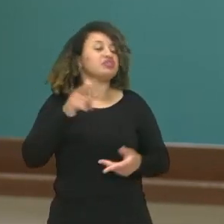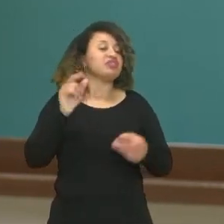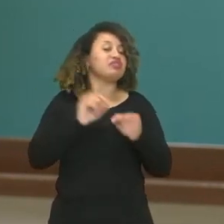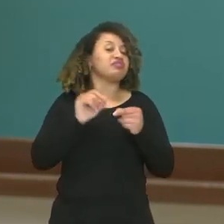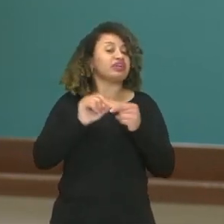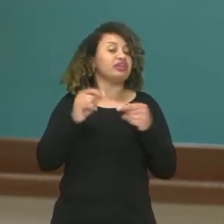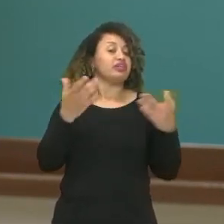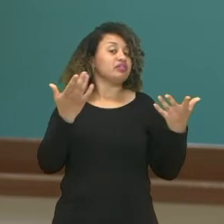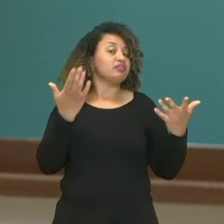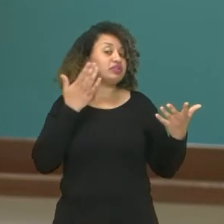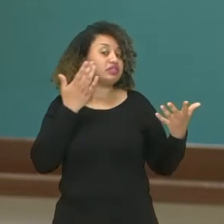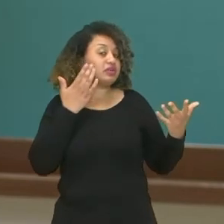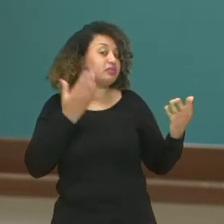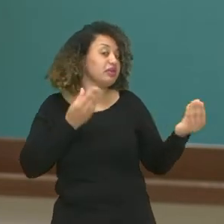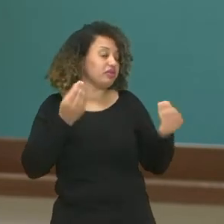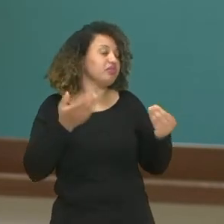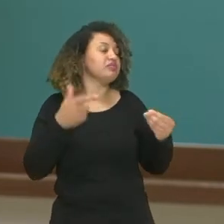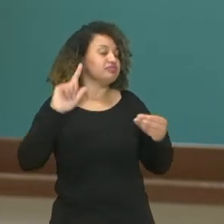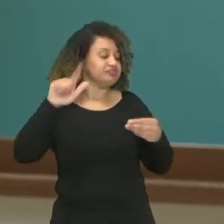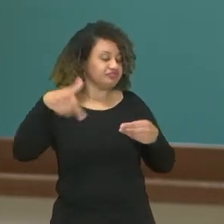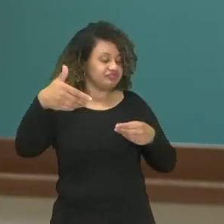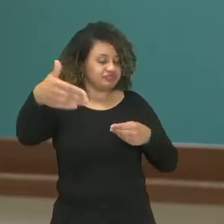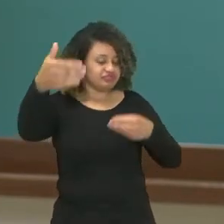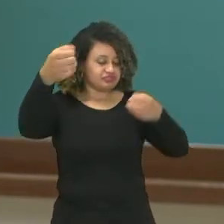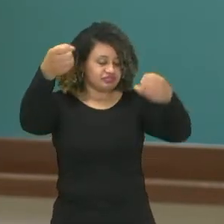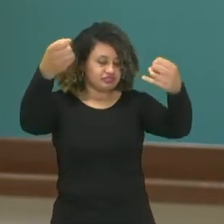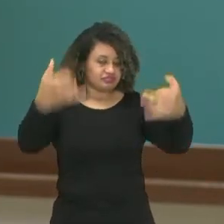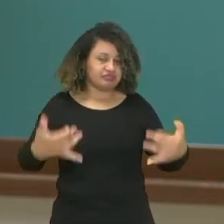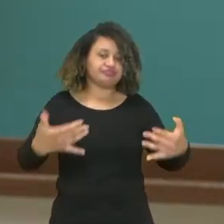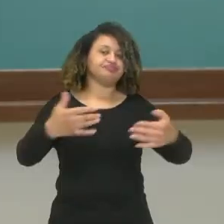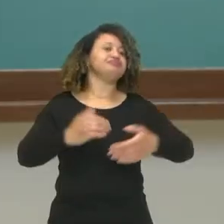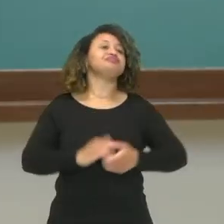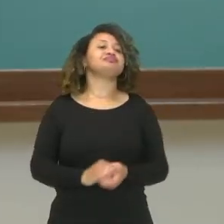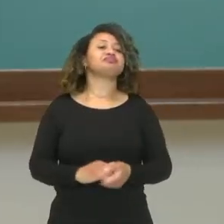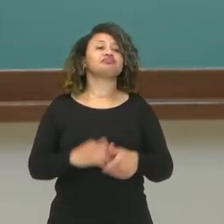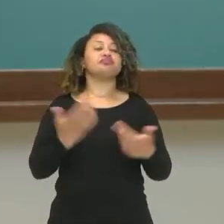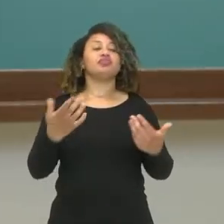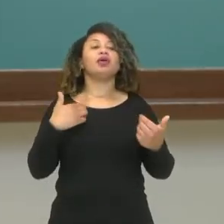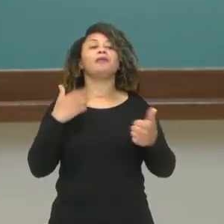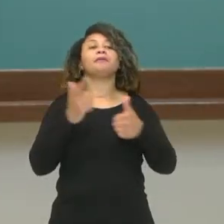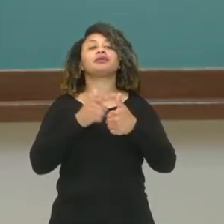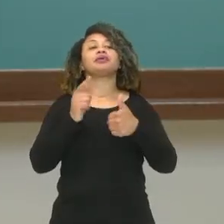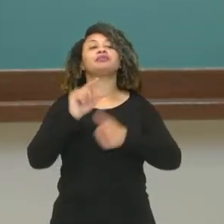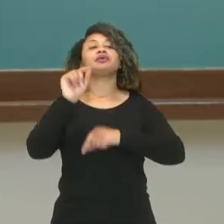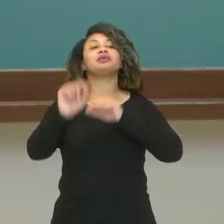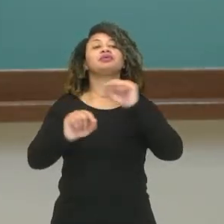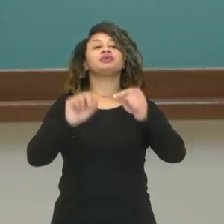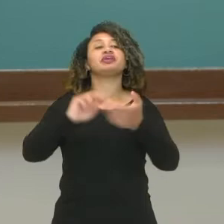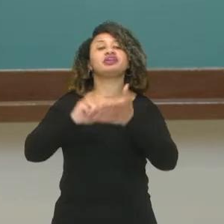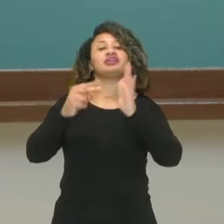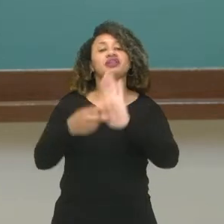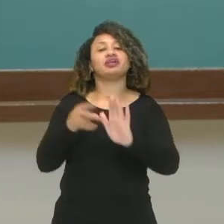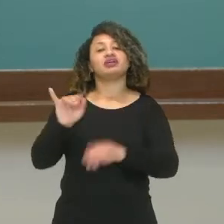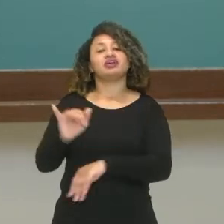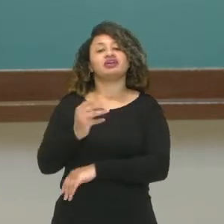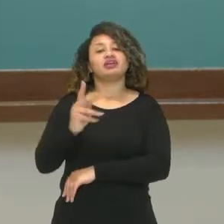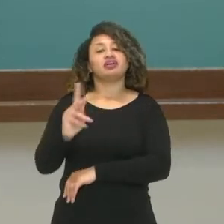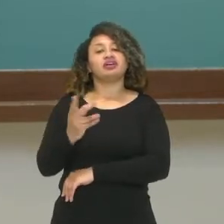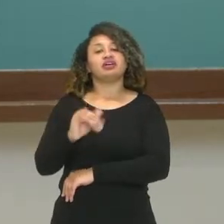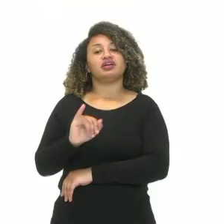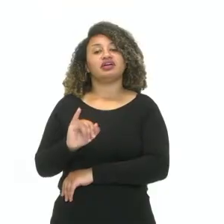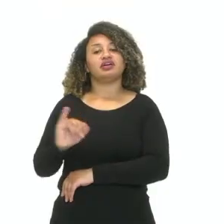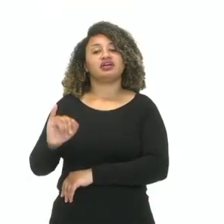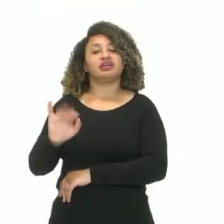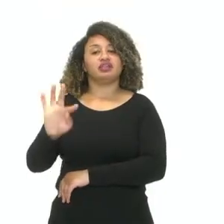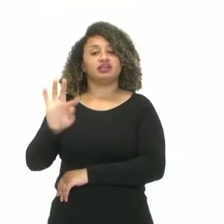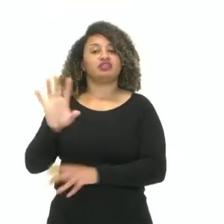isso? Vamos ver. Então, vamos primeiro definir o que é esse HIIT, tá? Então, o HIIT ele é